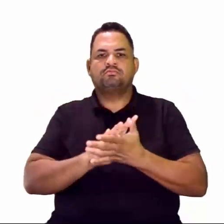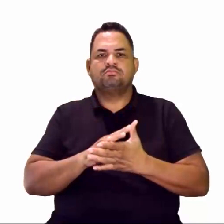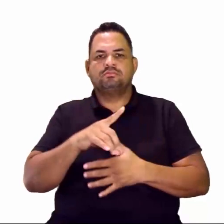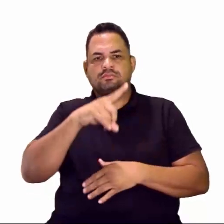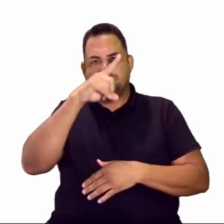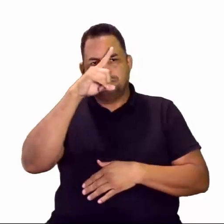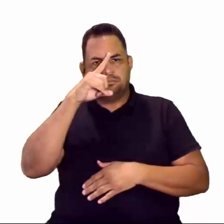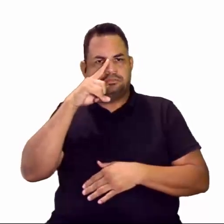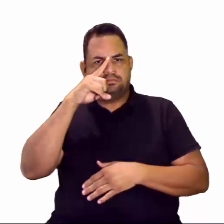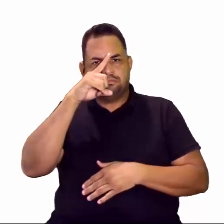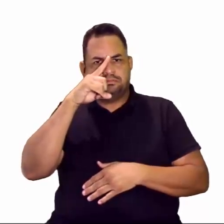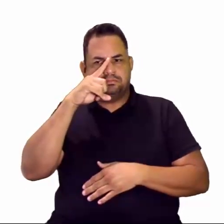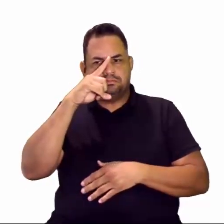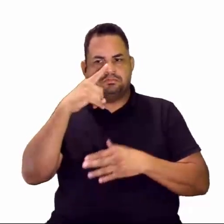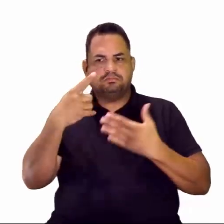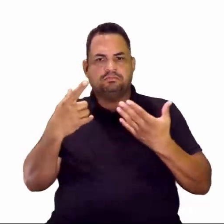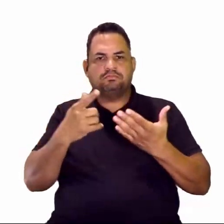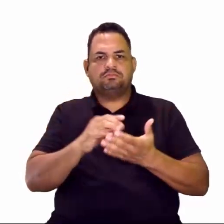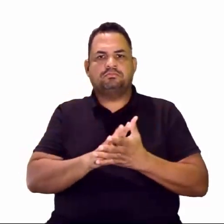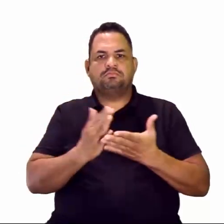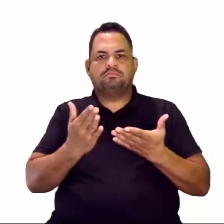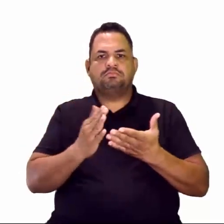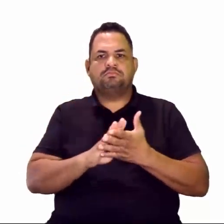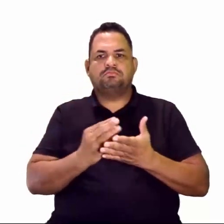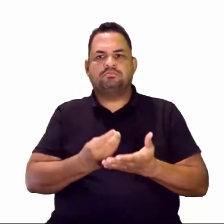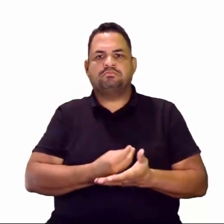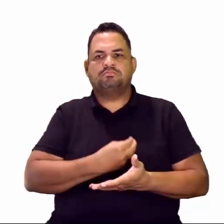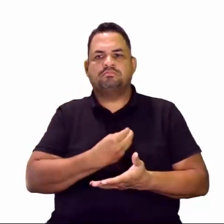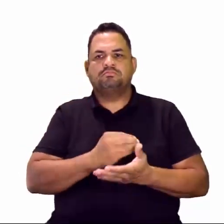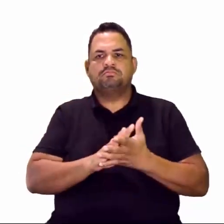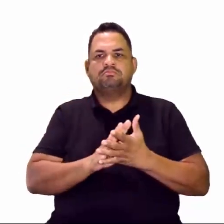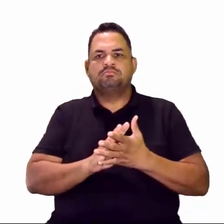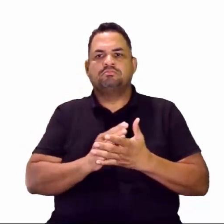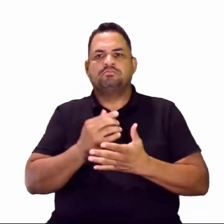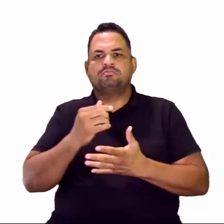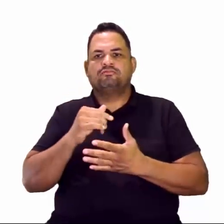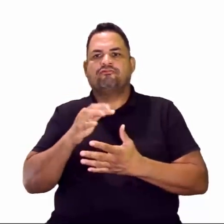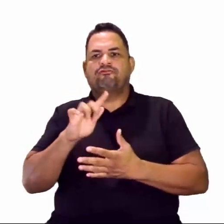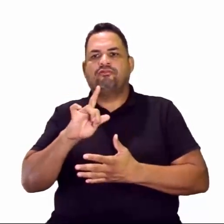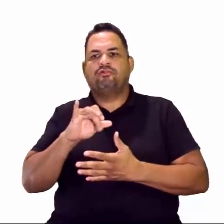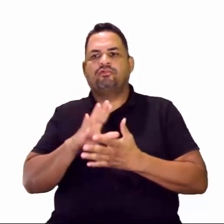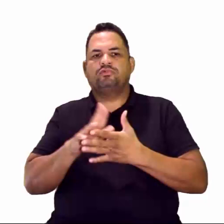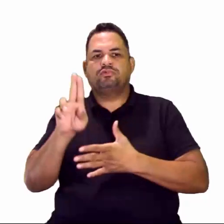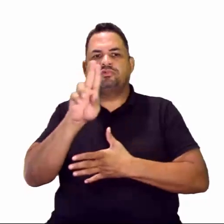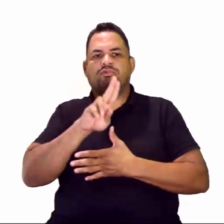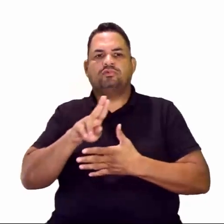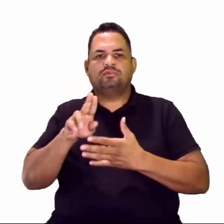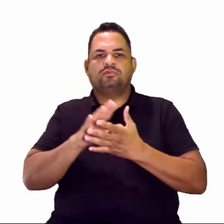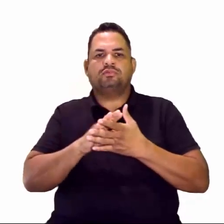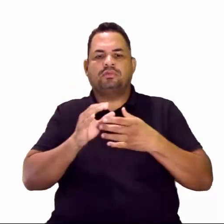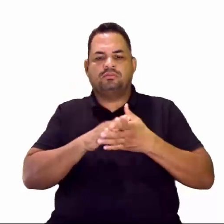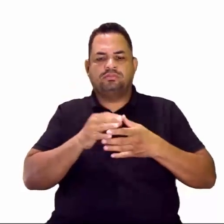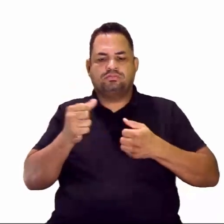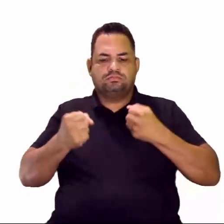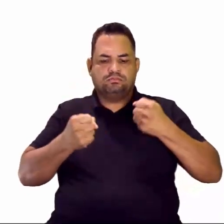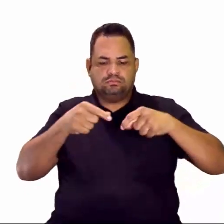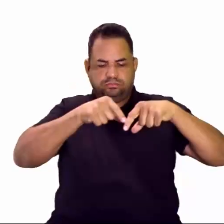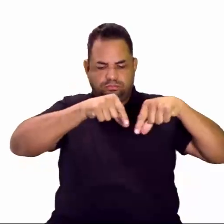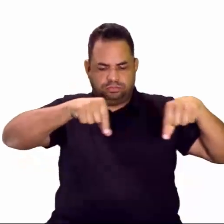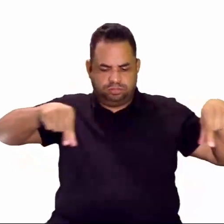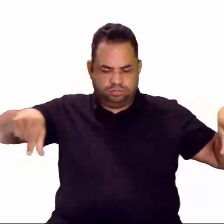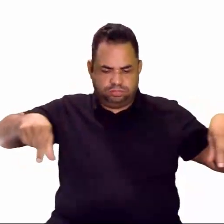substância altamente tóxica que está presente no fluido usado nos radiadores de